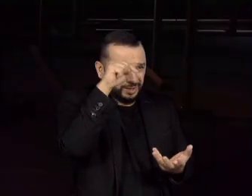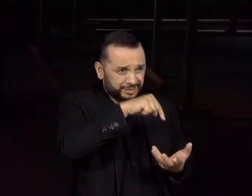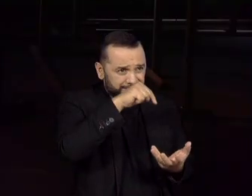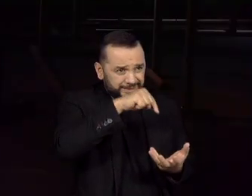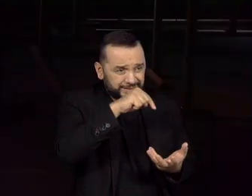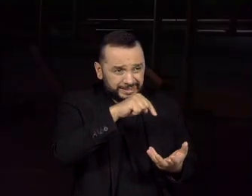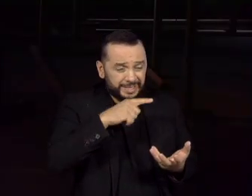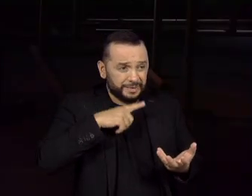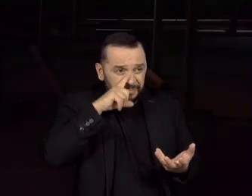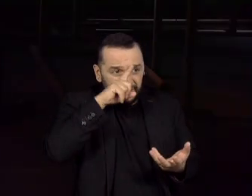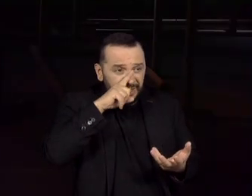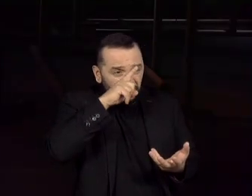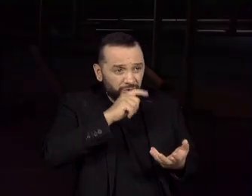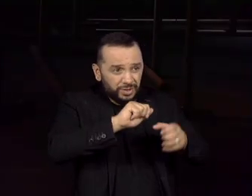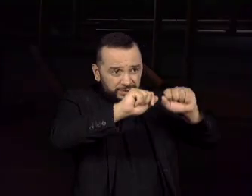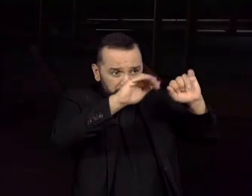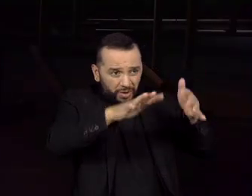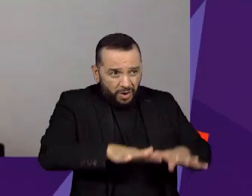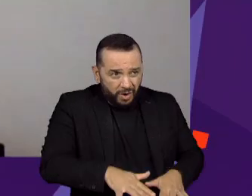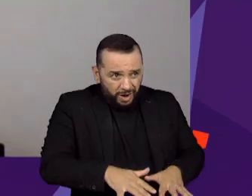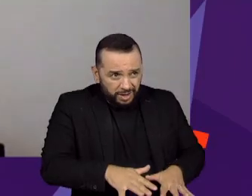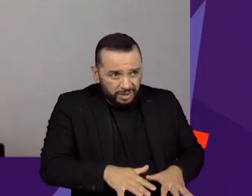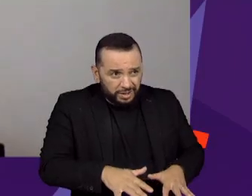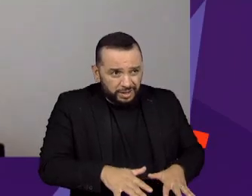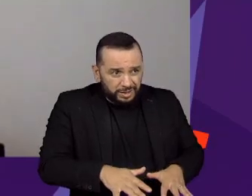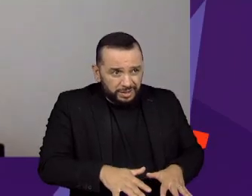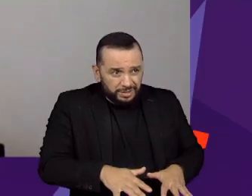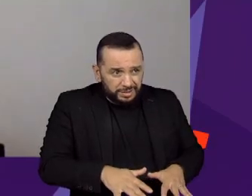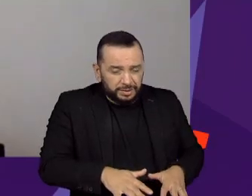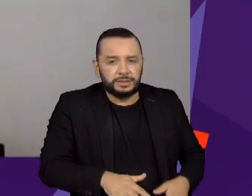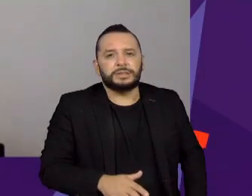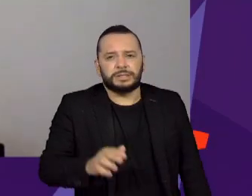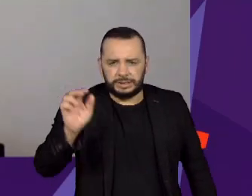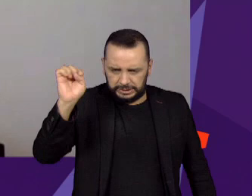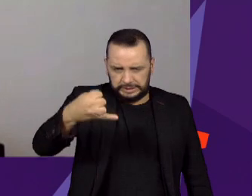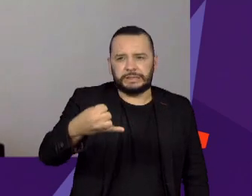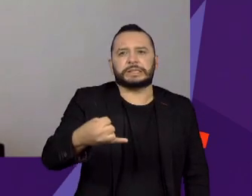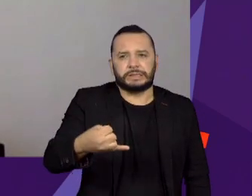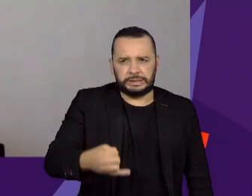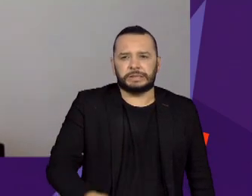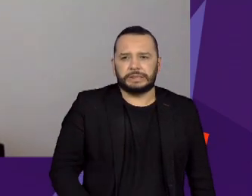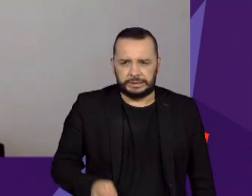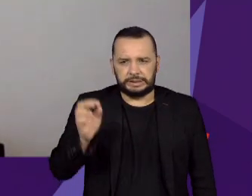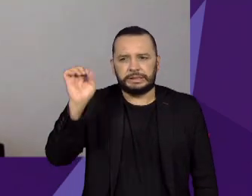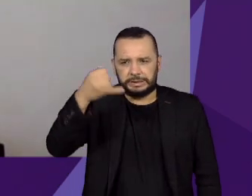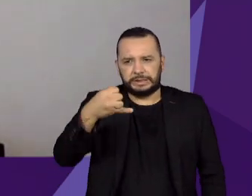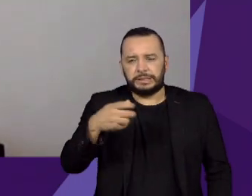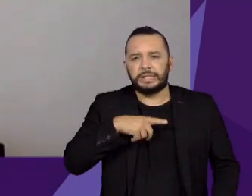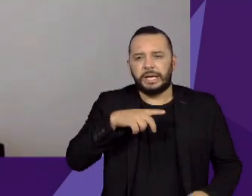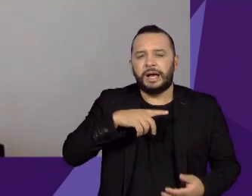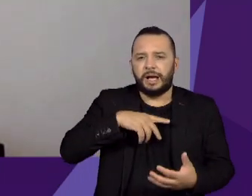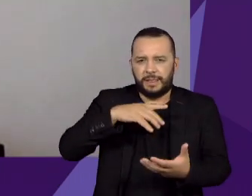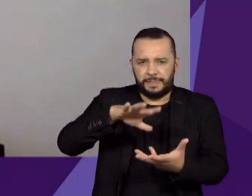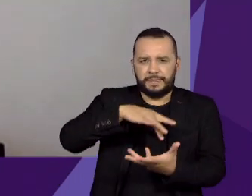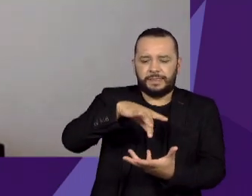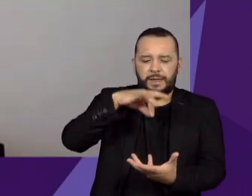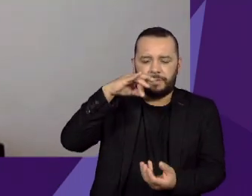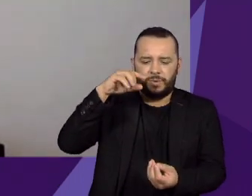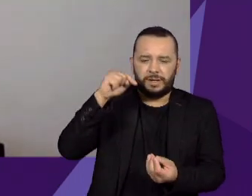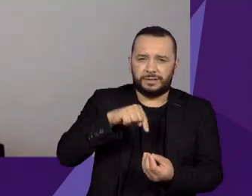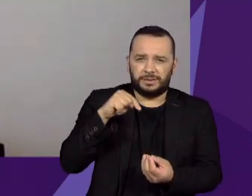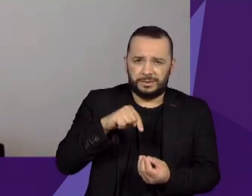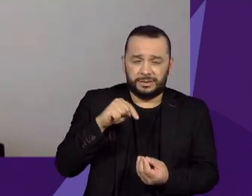em perigo mesmo, como diz esse manifesto? Sim, sim. A democracia é igual